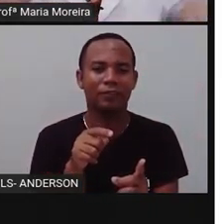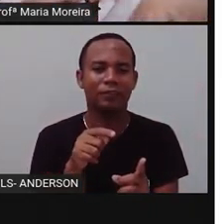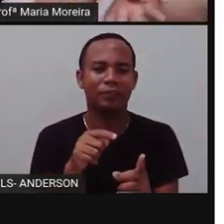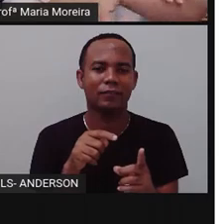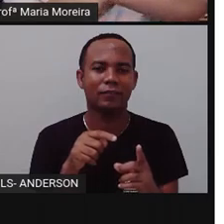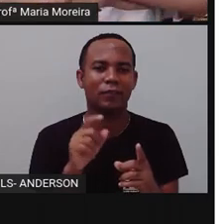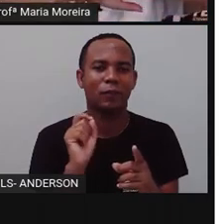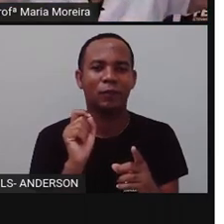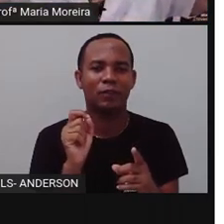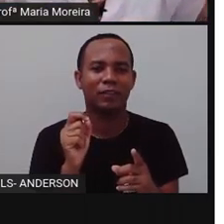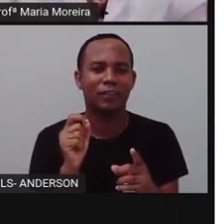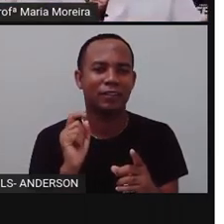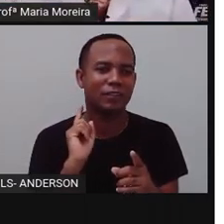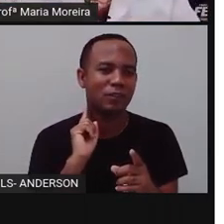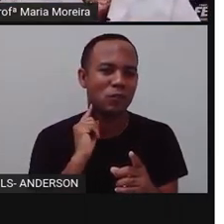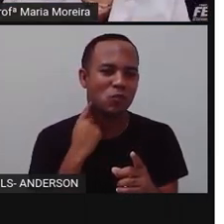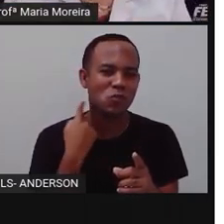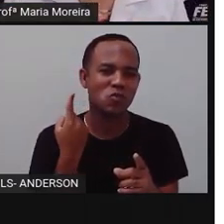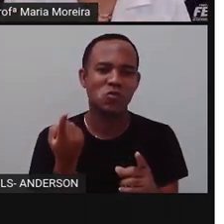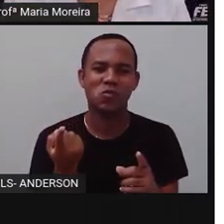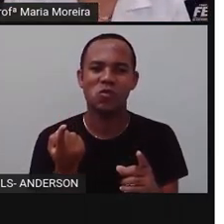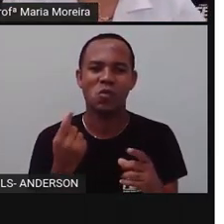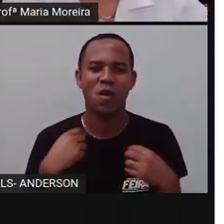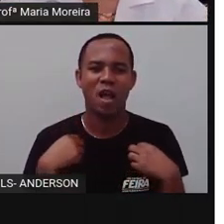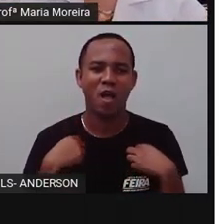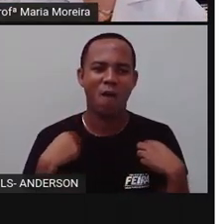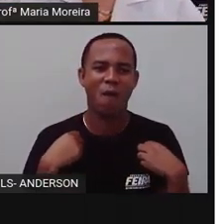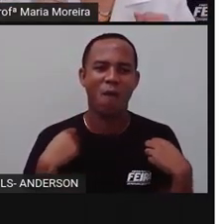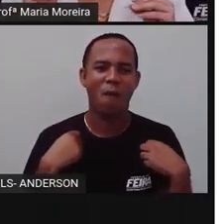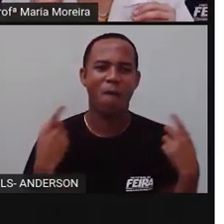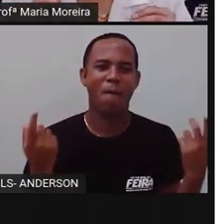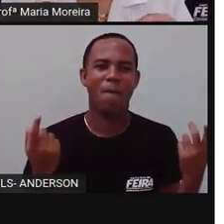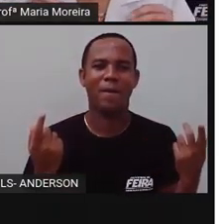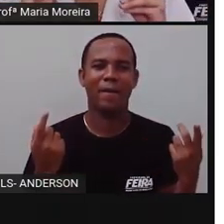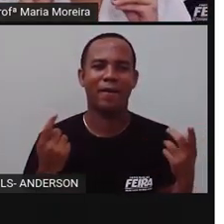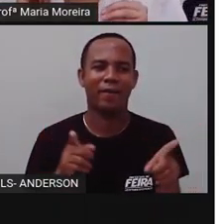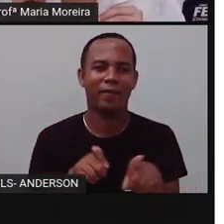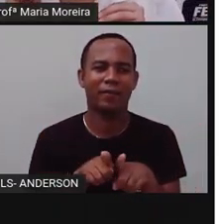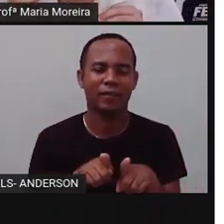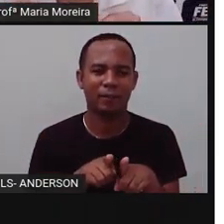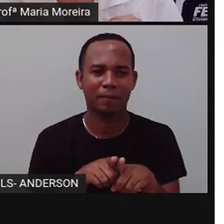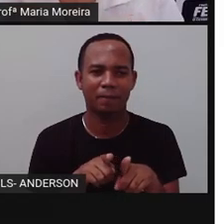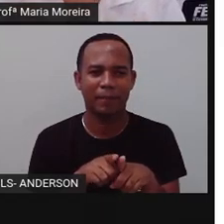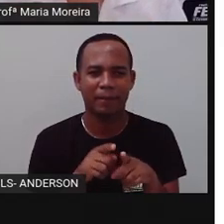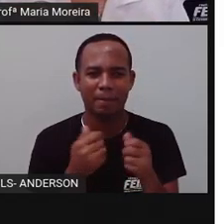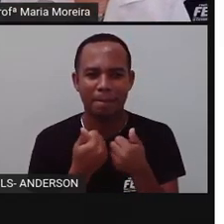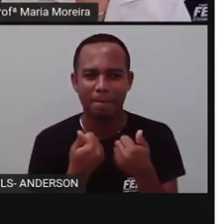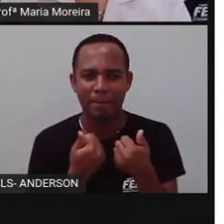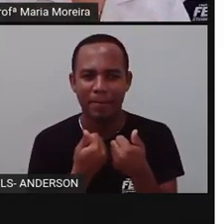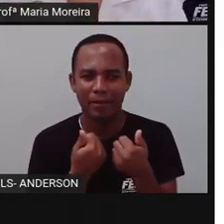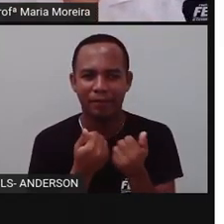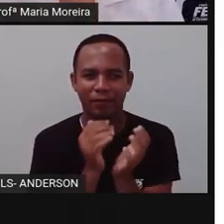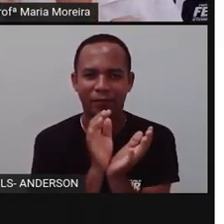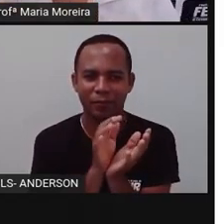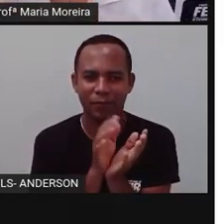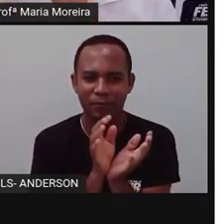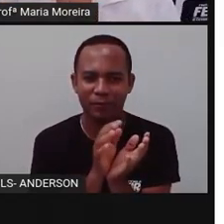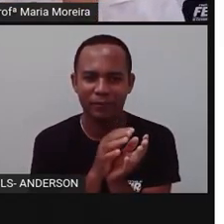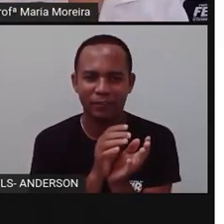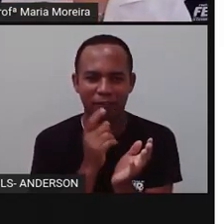barro, sujou-se de propósito a roupa, aguardou perto do crocodilo,